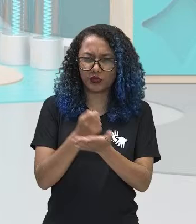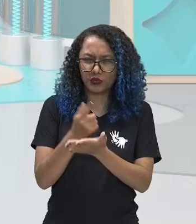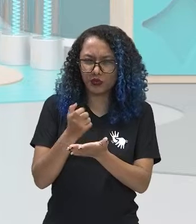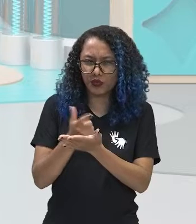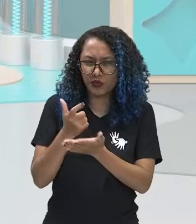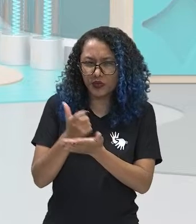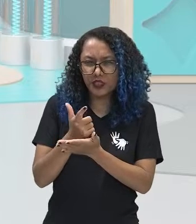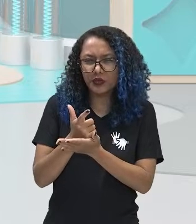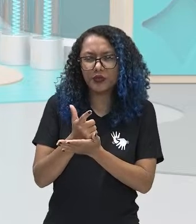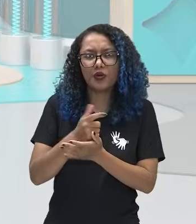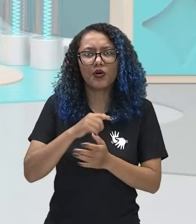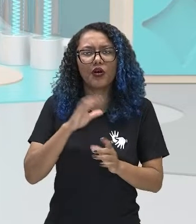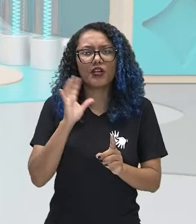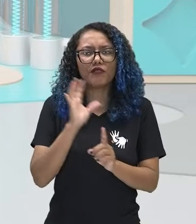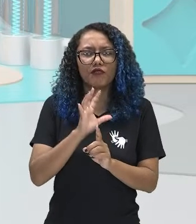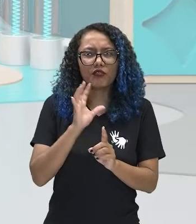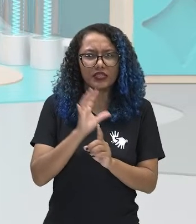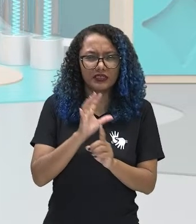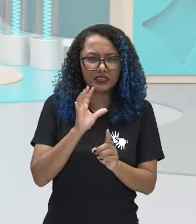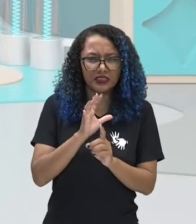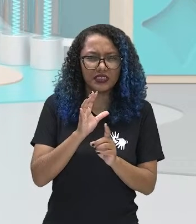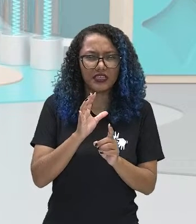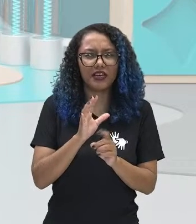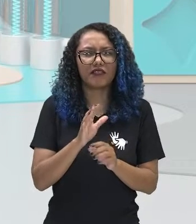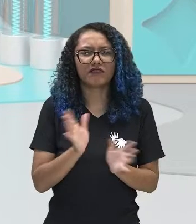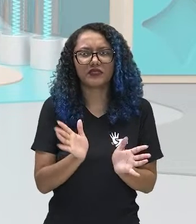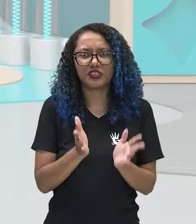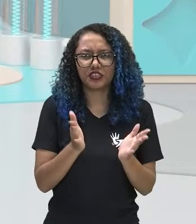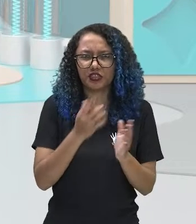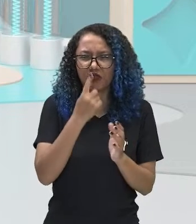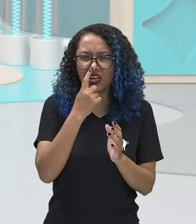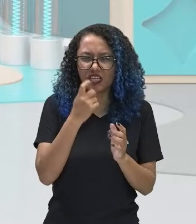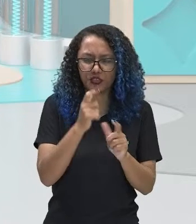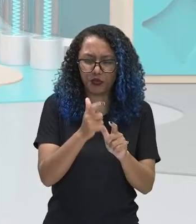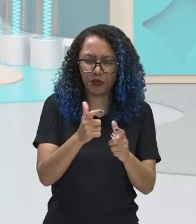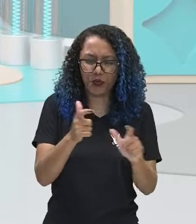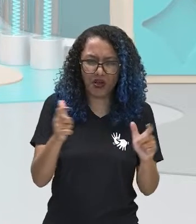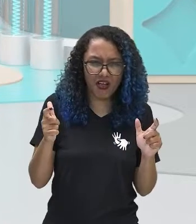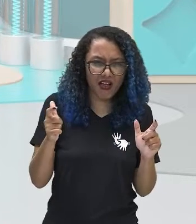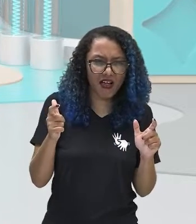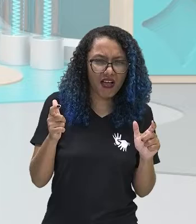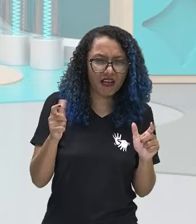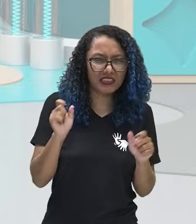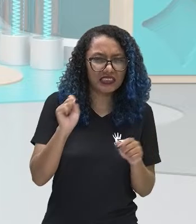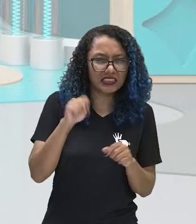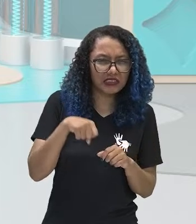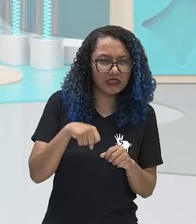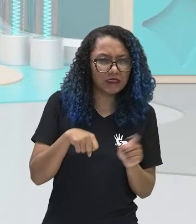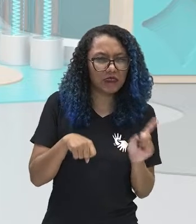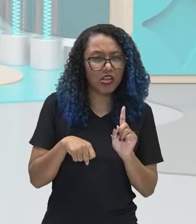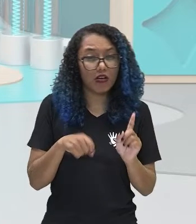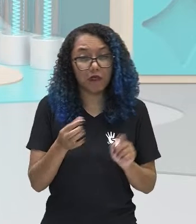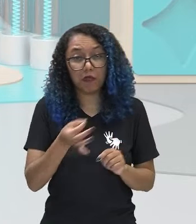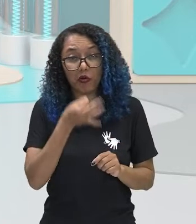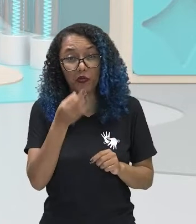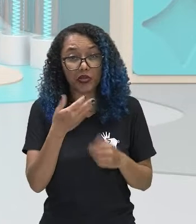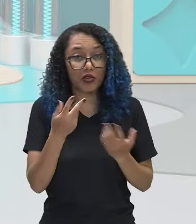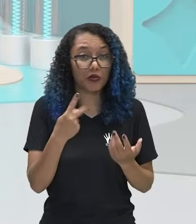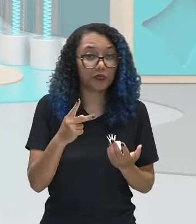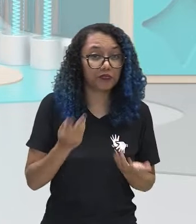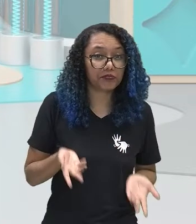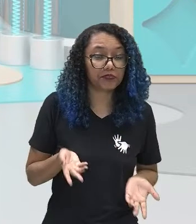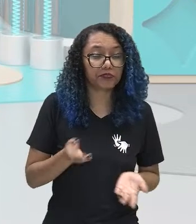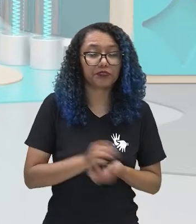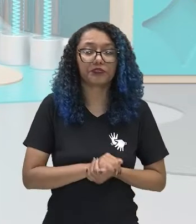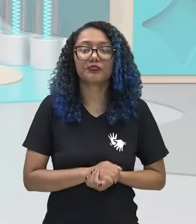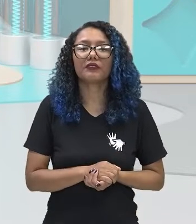provoca o excesso de lixo, né, na sociedade? O que você acha disso? Primeiro,